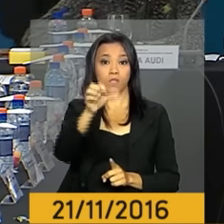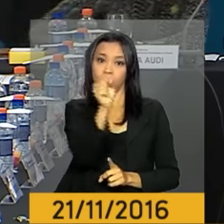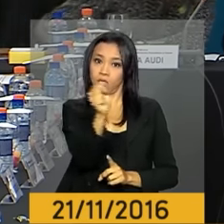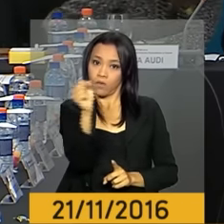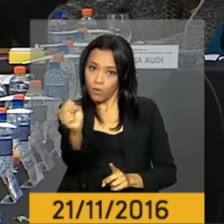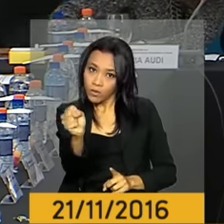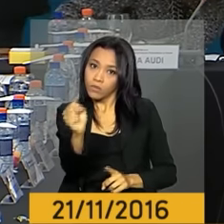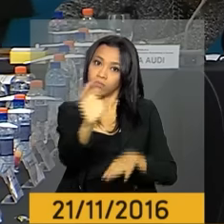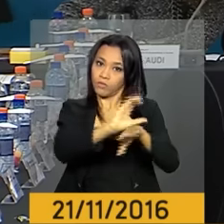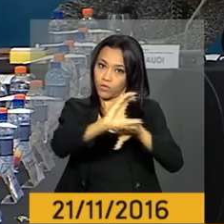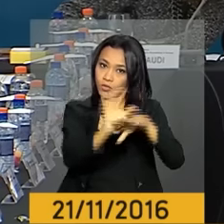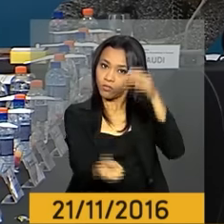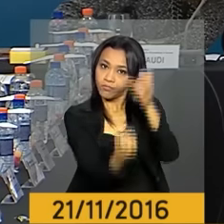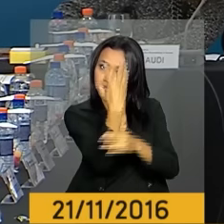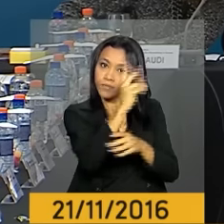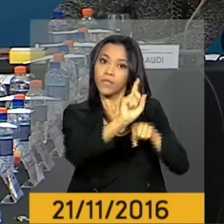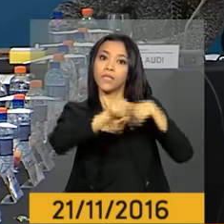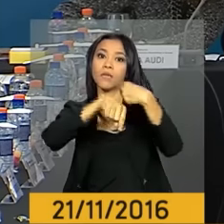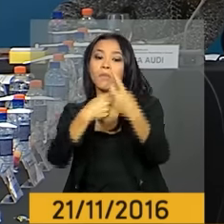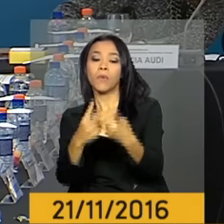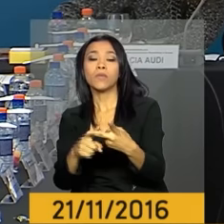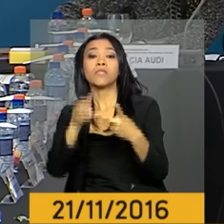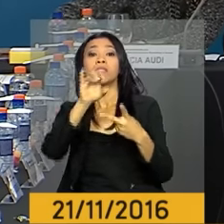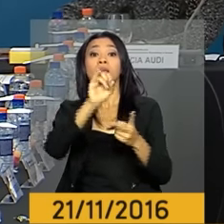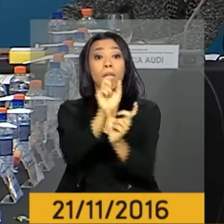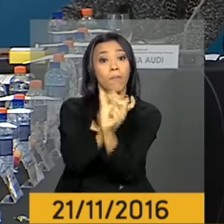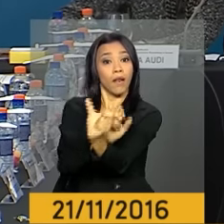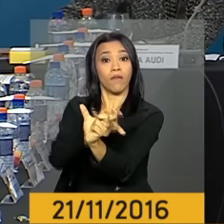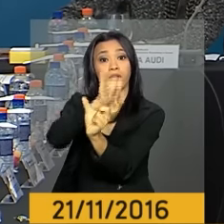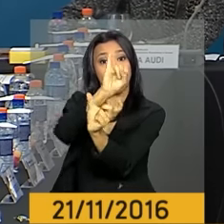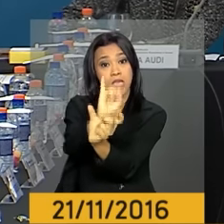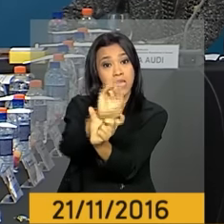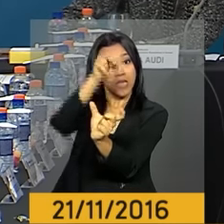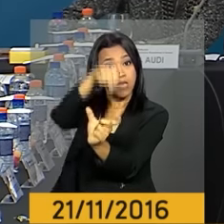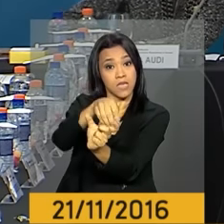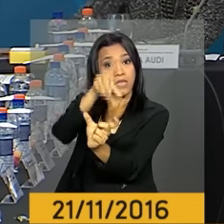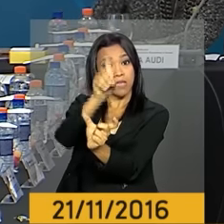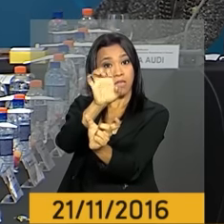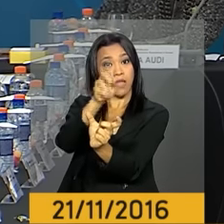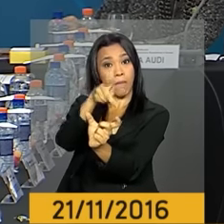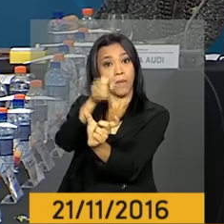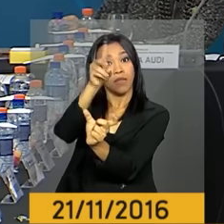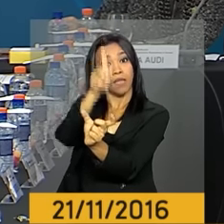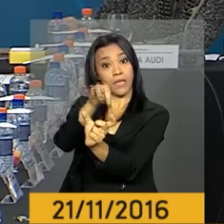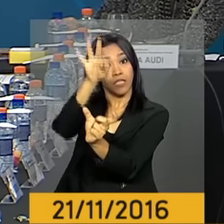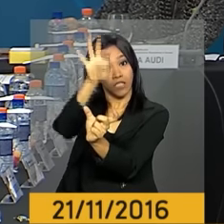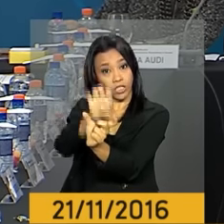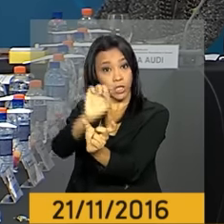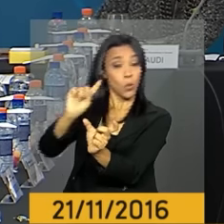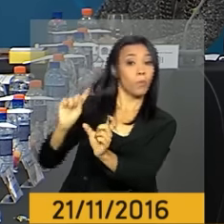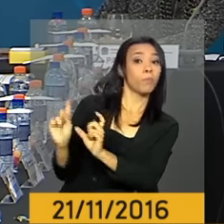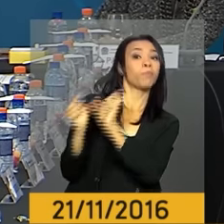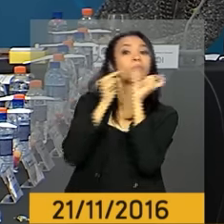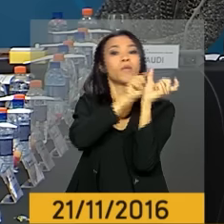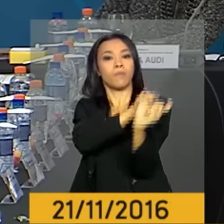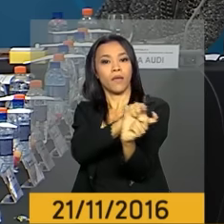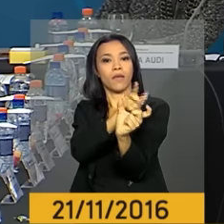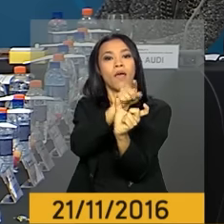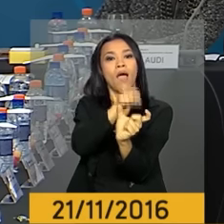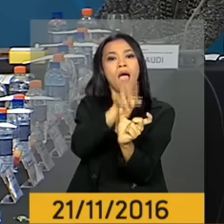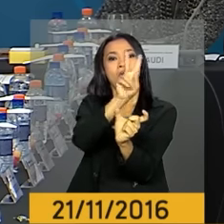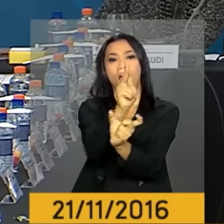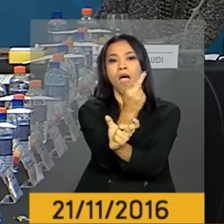outubro de 1988. E independentes. A primeira frase, a primeira palavra, é a palavra harmonia, ao